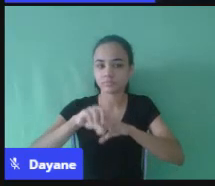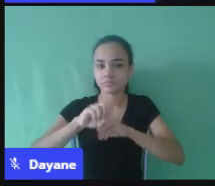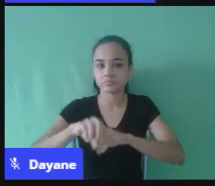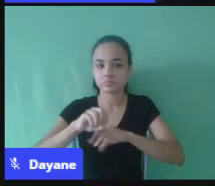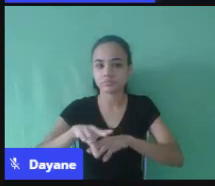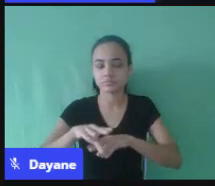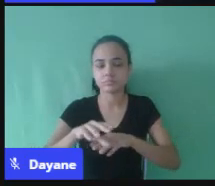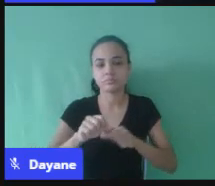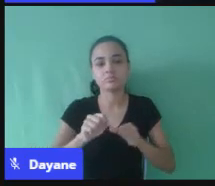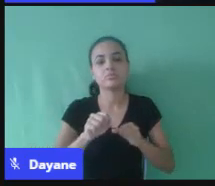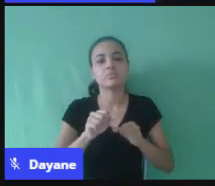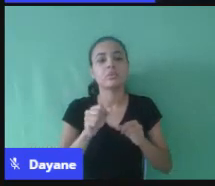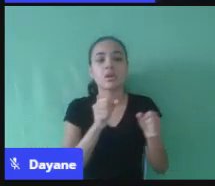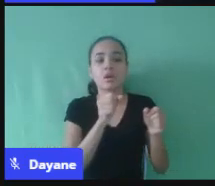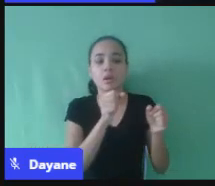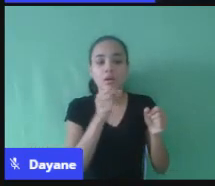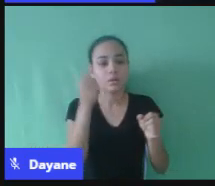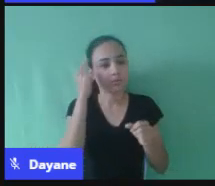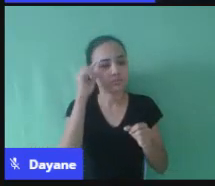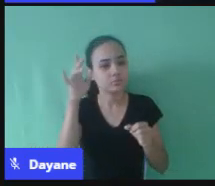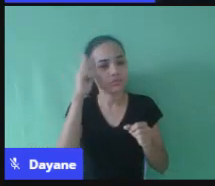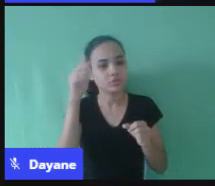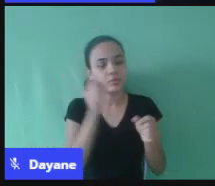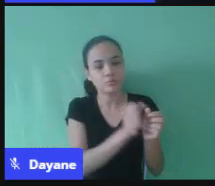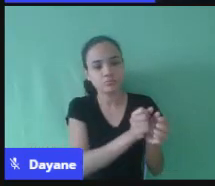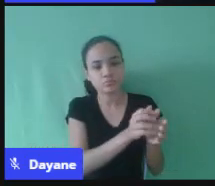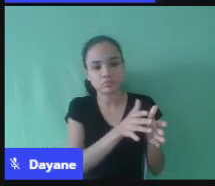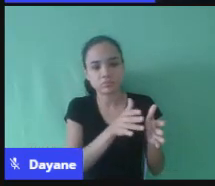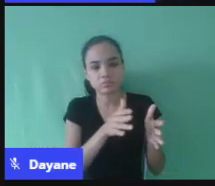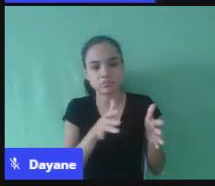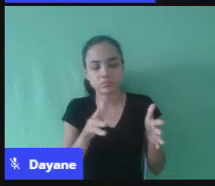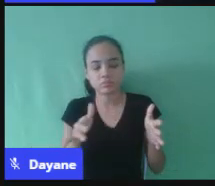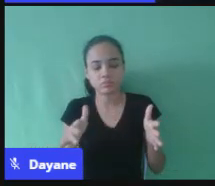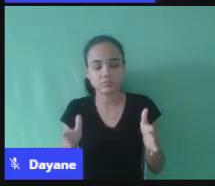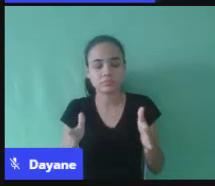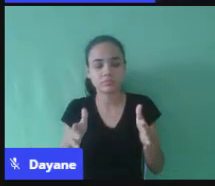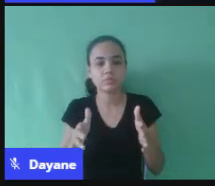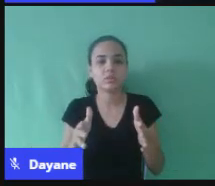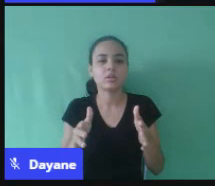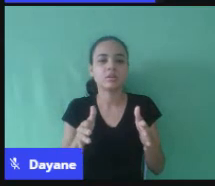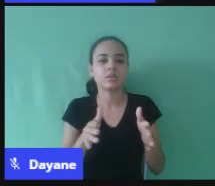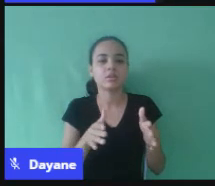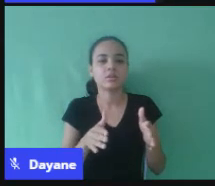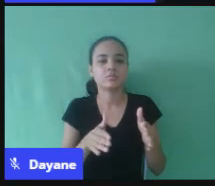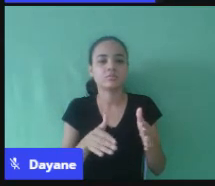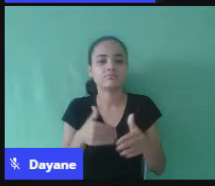educação remota, é isso que nós vemos vivendo, de uma educação